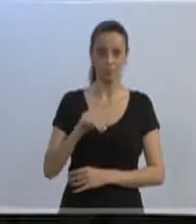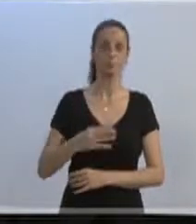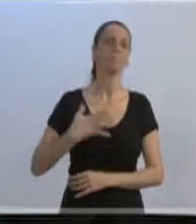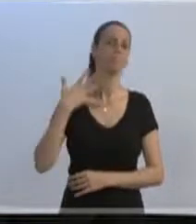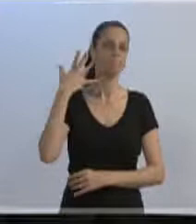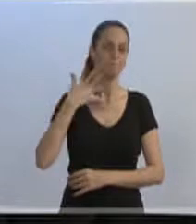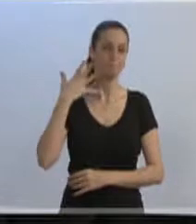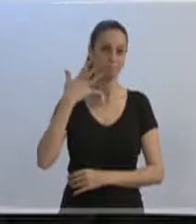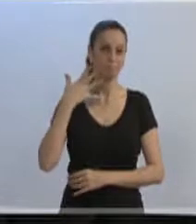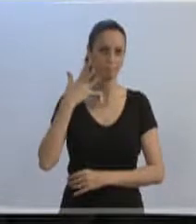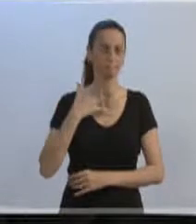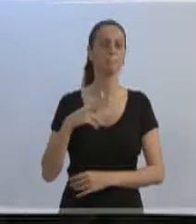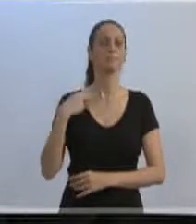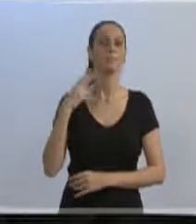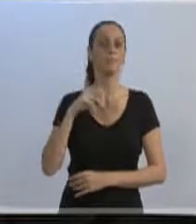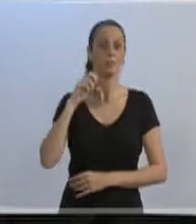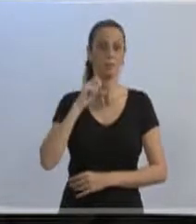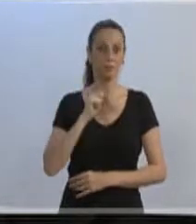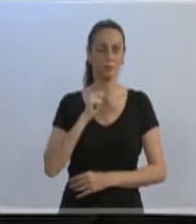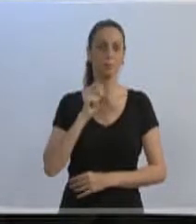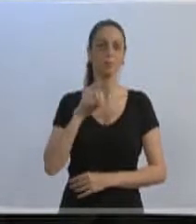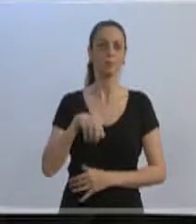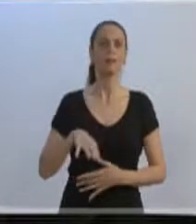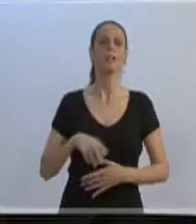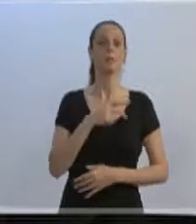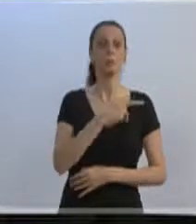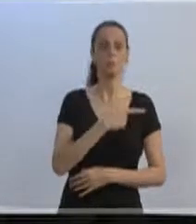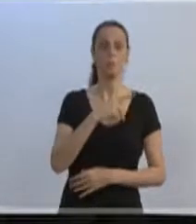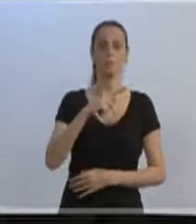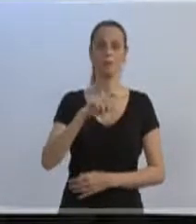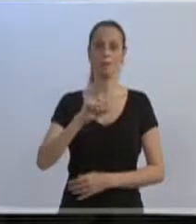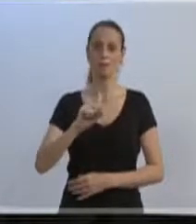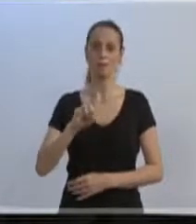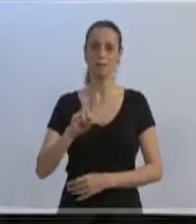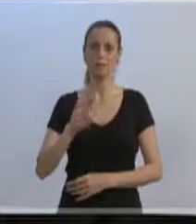o seu pronunciamento o vereador civil e mesmo aqui é do psdb